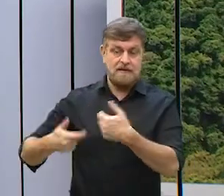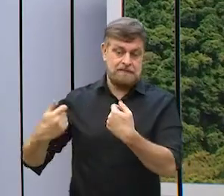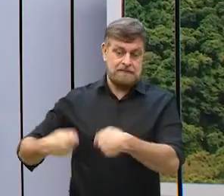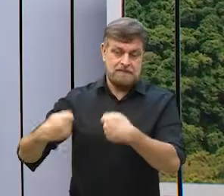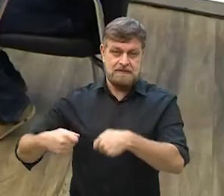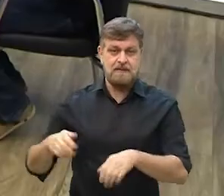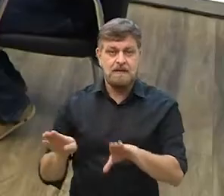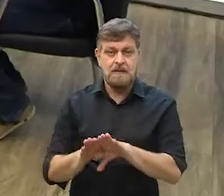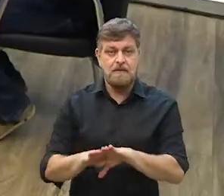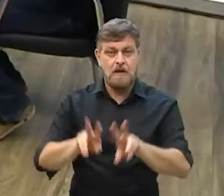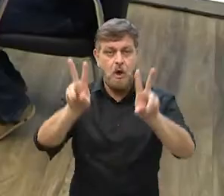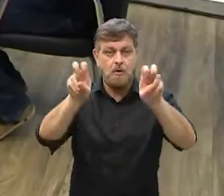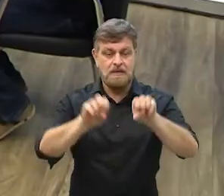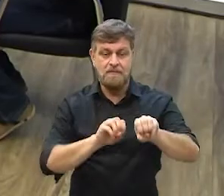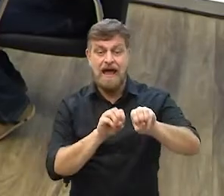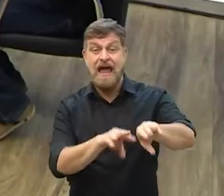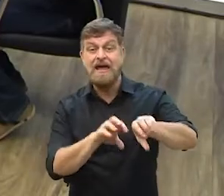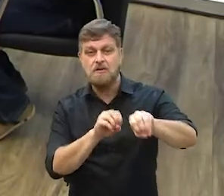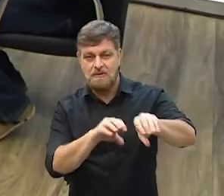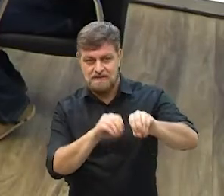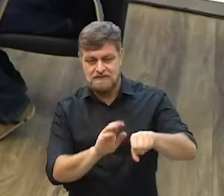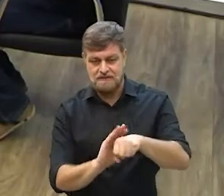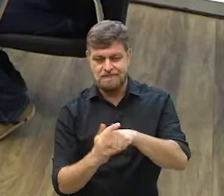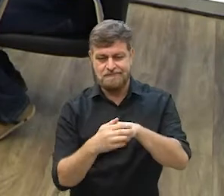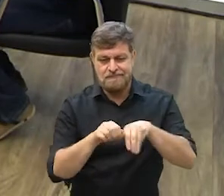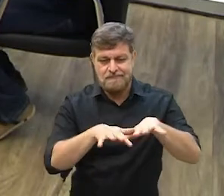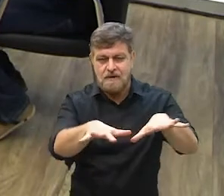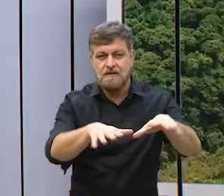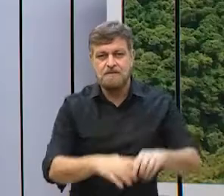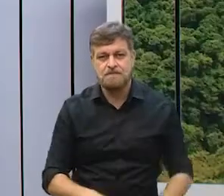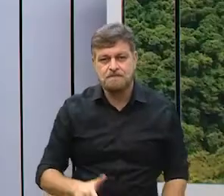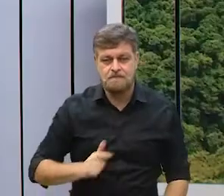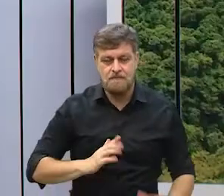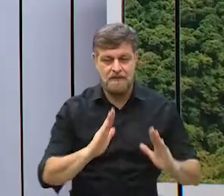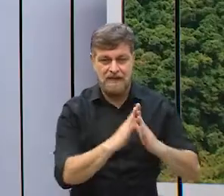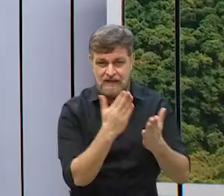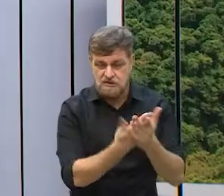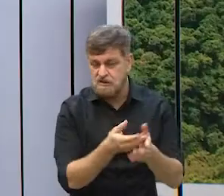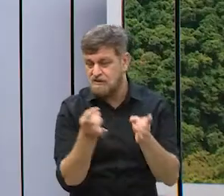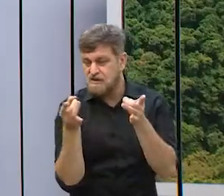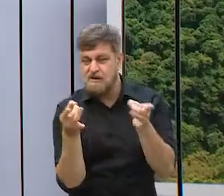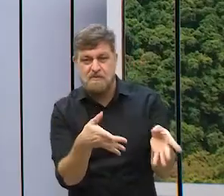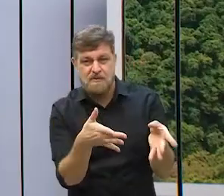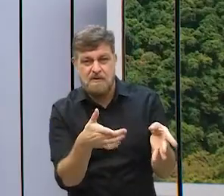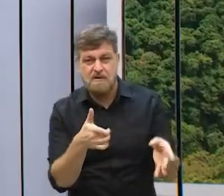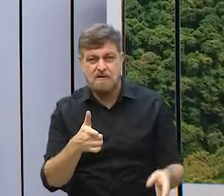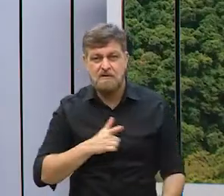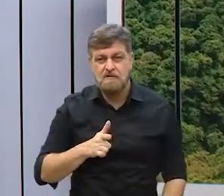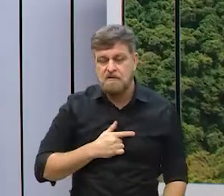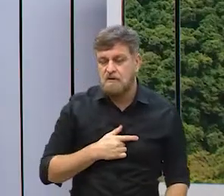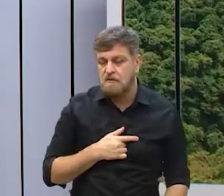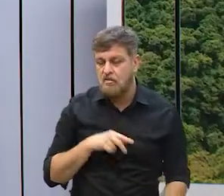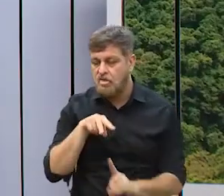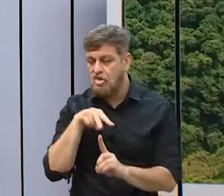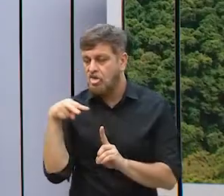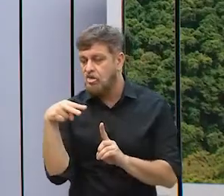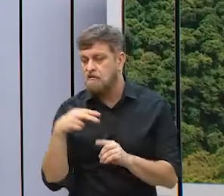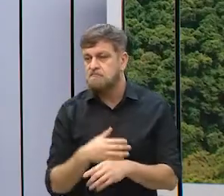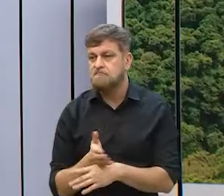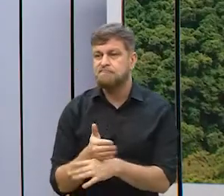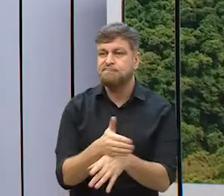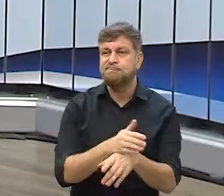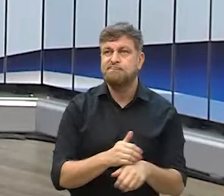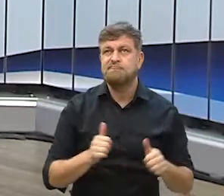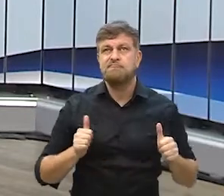relação à educação, nessa questão da pandemia, muitos jovens não estão frequentando a escola, ficam sem perspectiva. Tá certo?